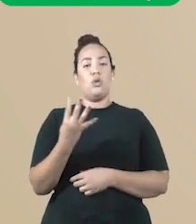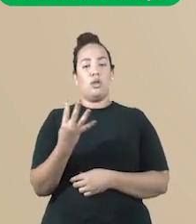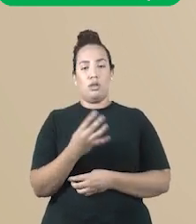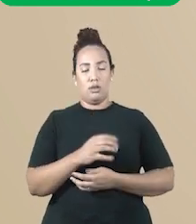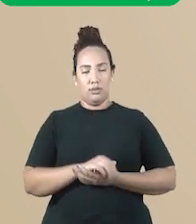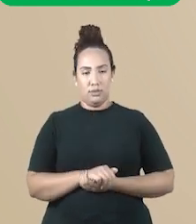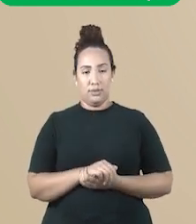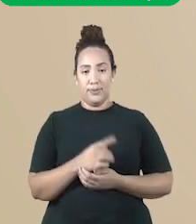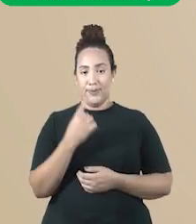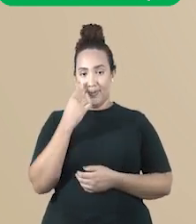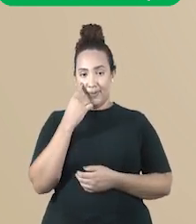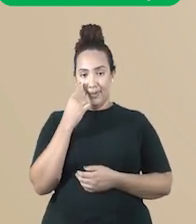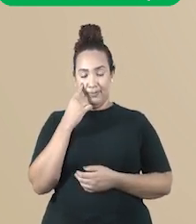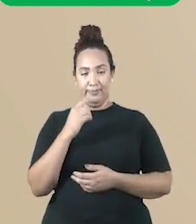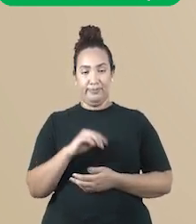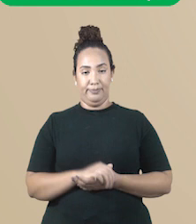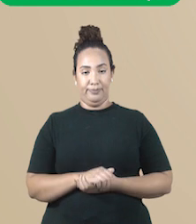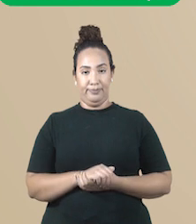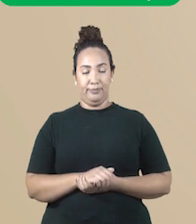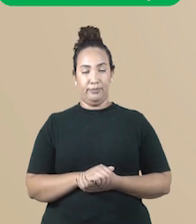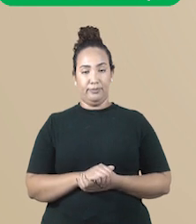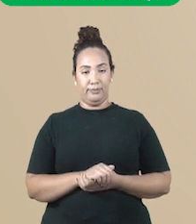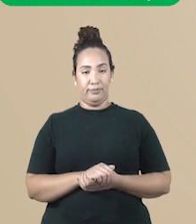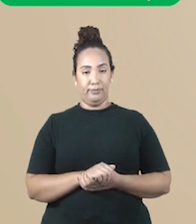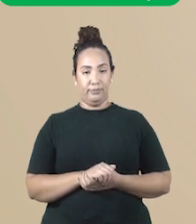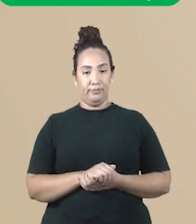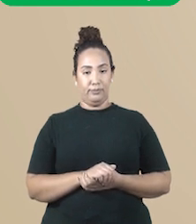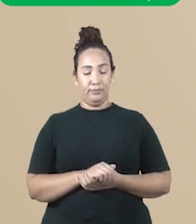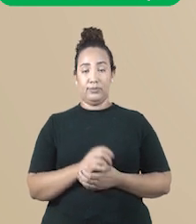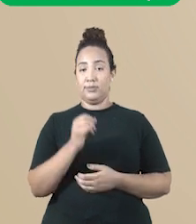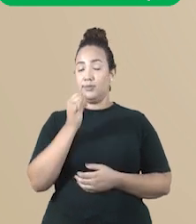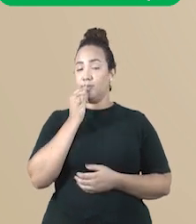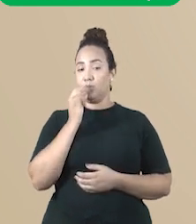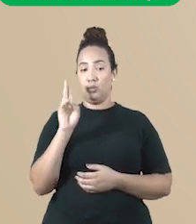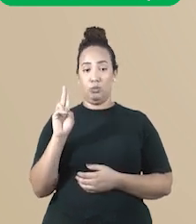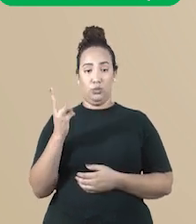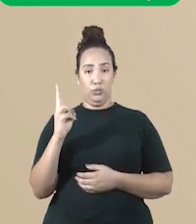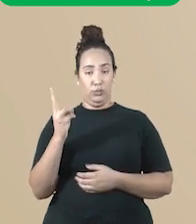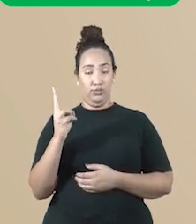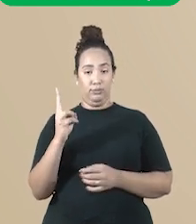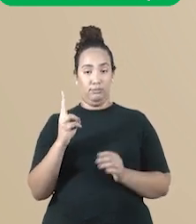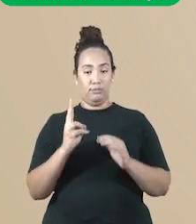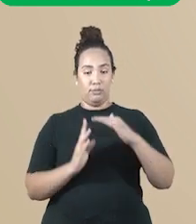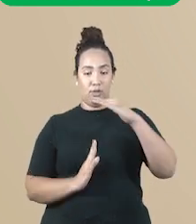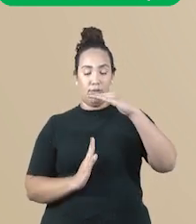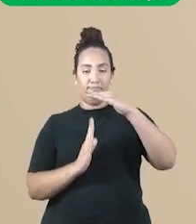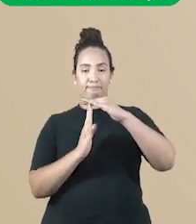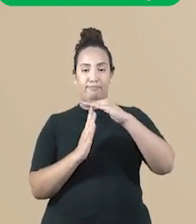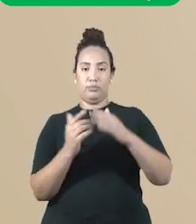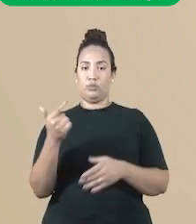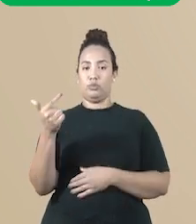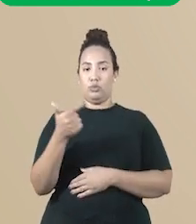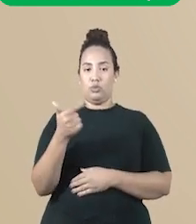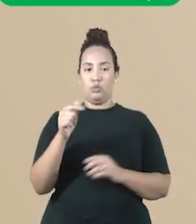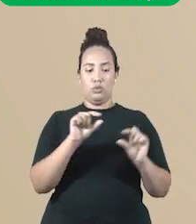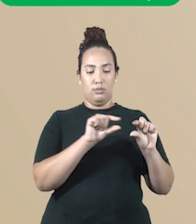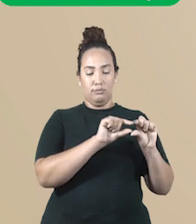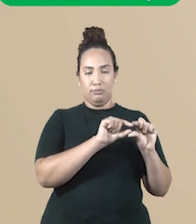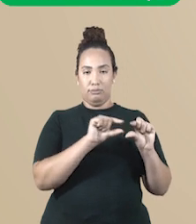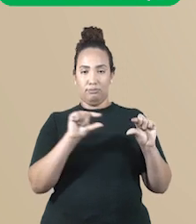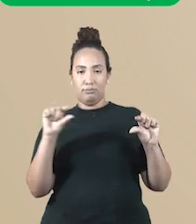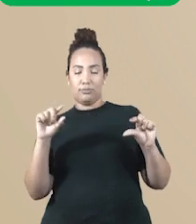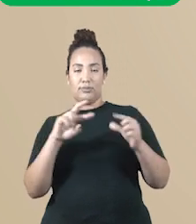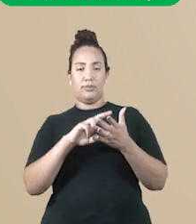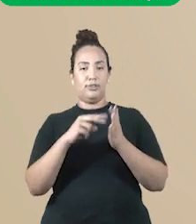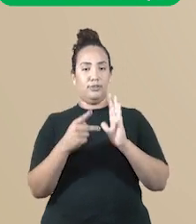Copa. Vejamos, a barra que representa o Uruguai vai até o número 2, nos